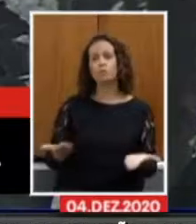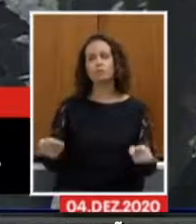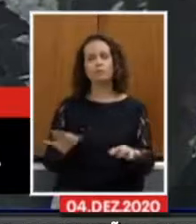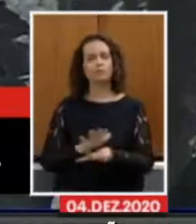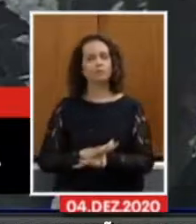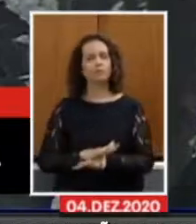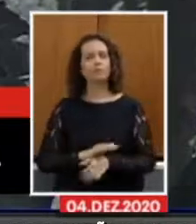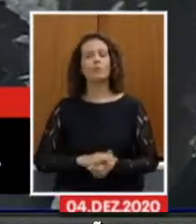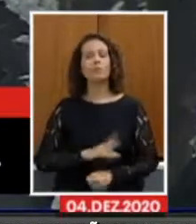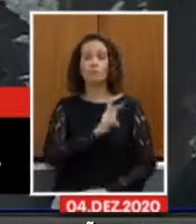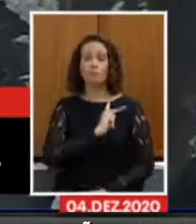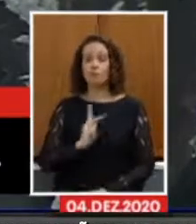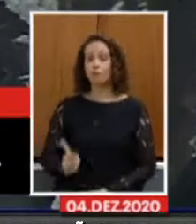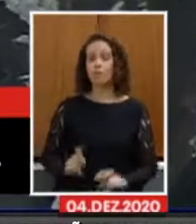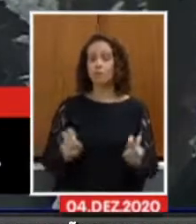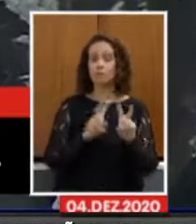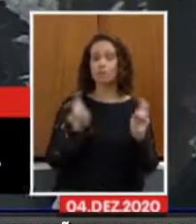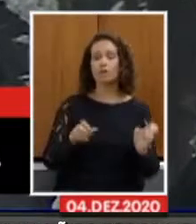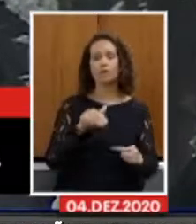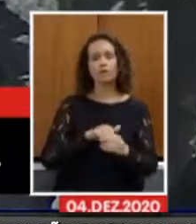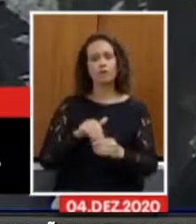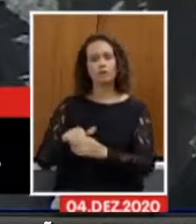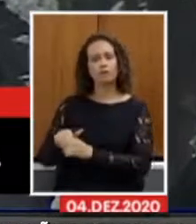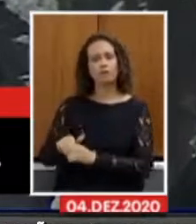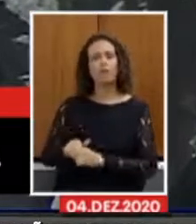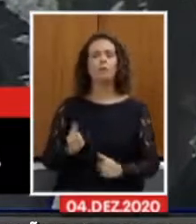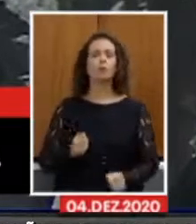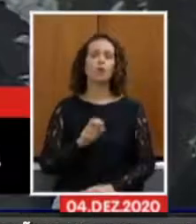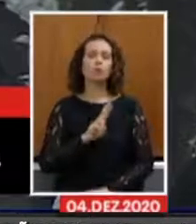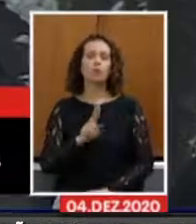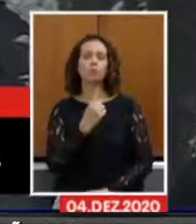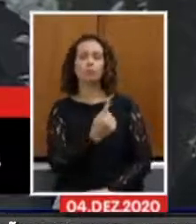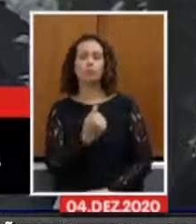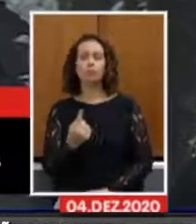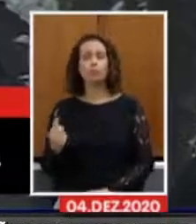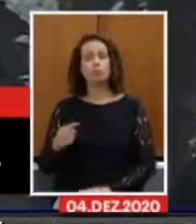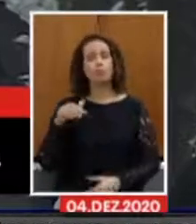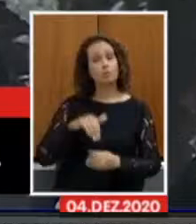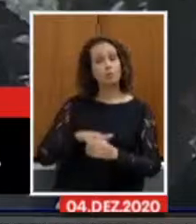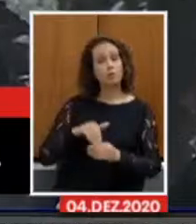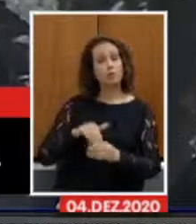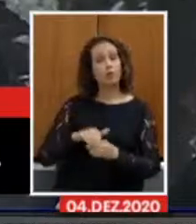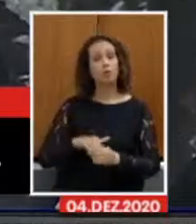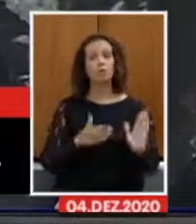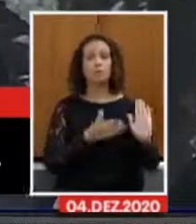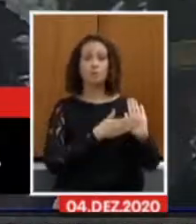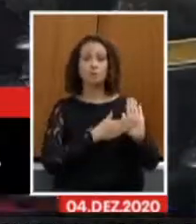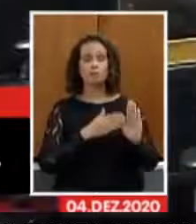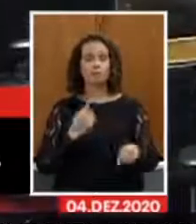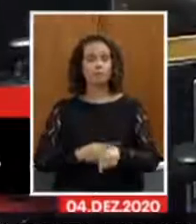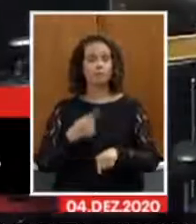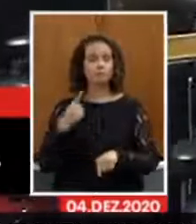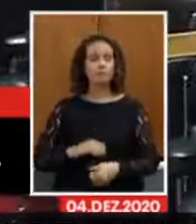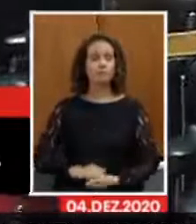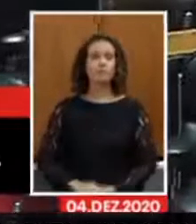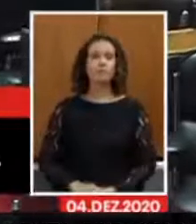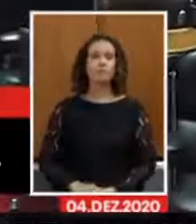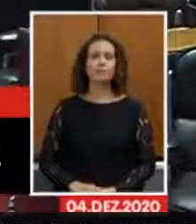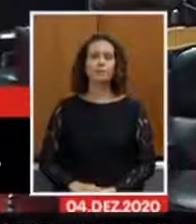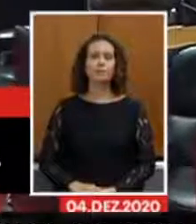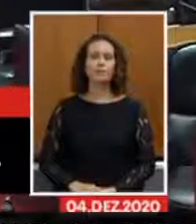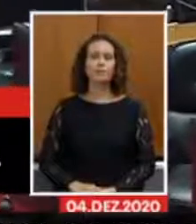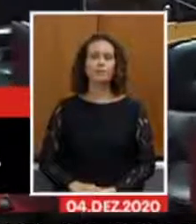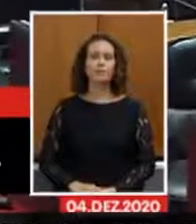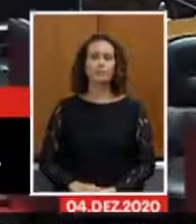A presidência vai submeter a matéria à votação pelo processo nominal. Em votação, parecer, em votação.